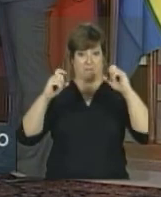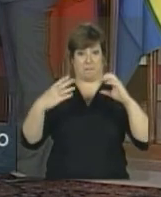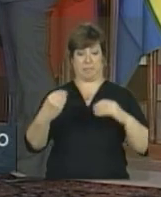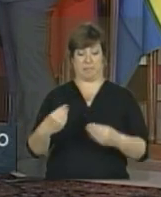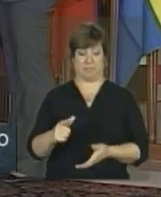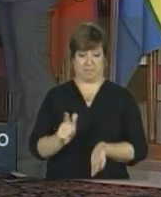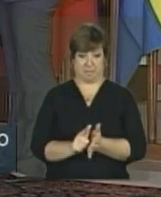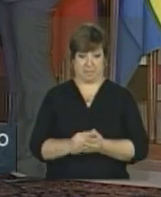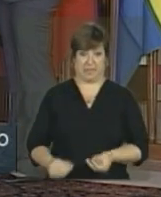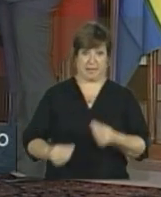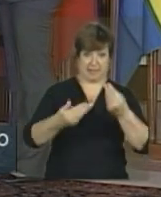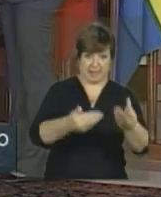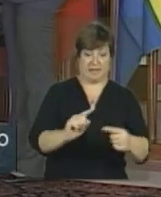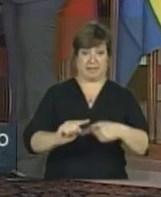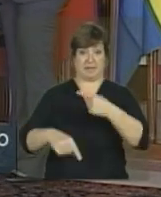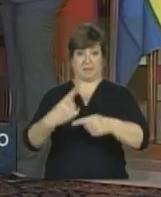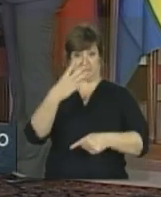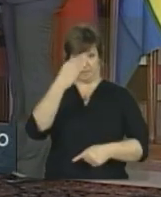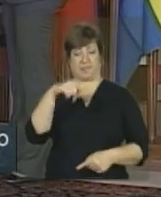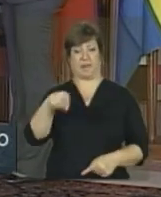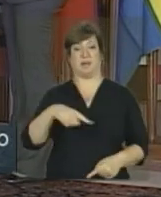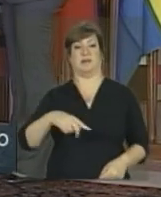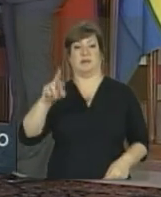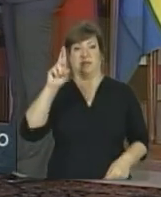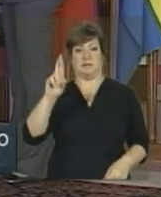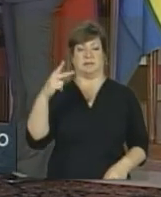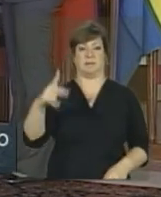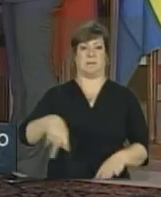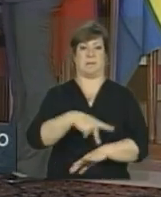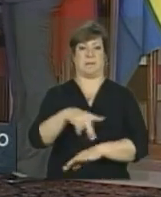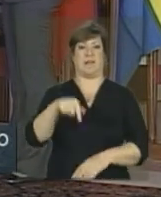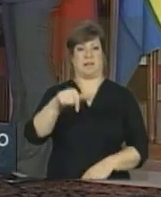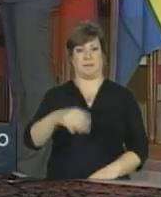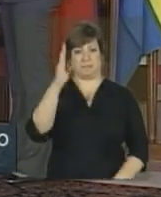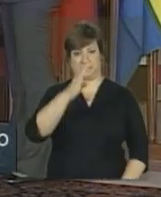oficialmente representante de seu país aqui no Brasil.